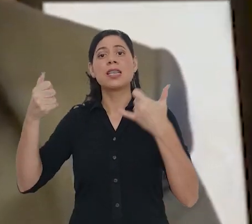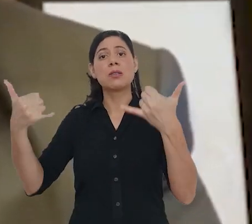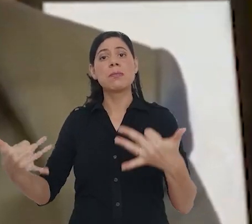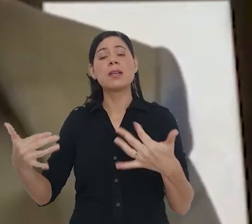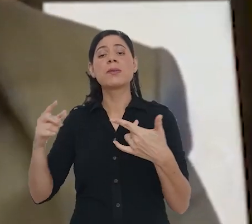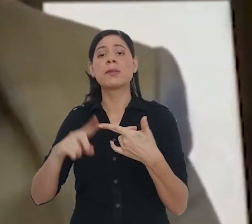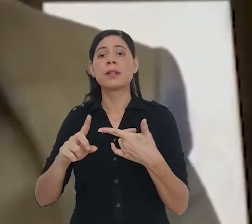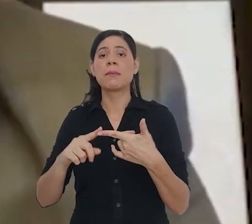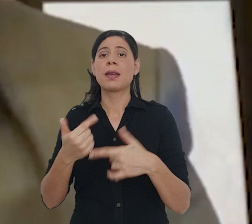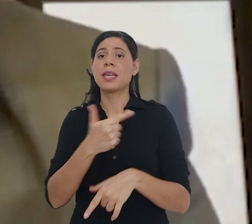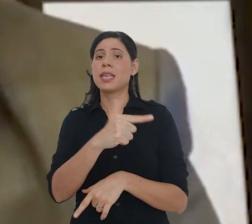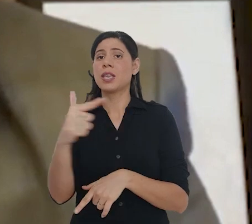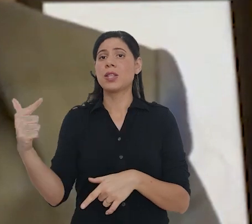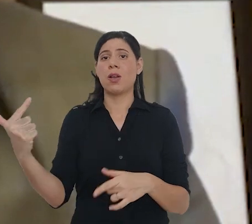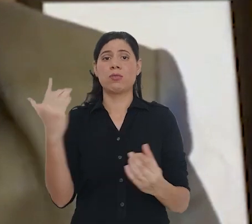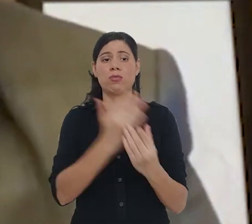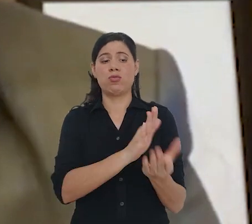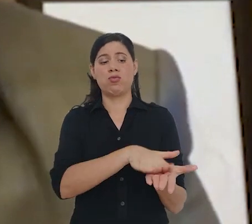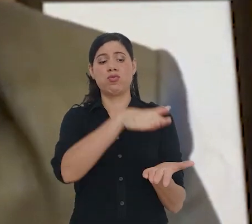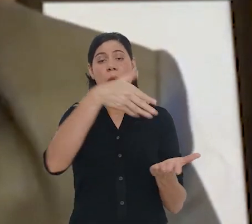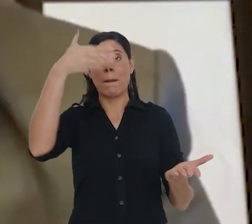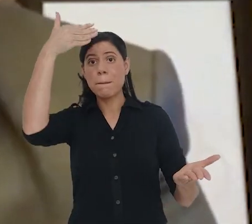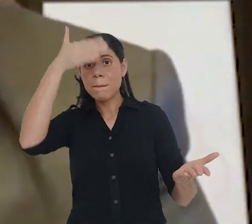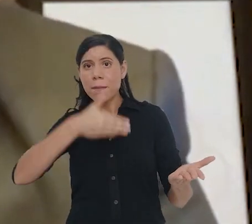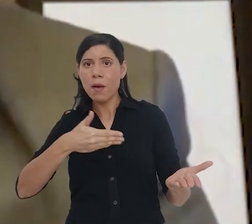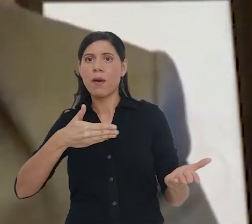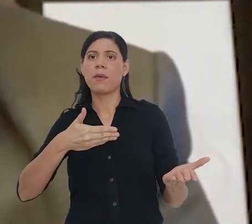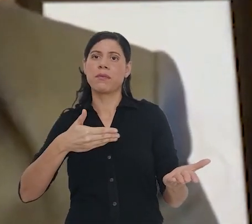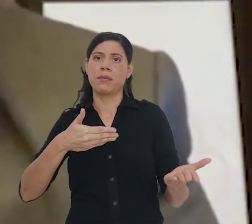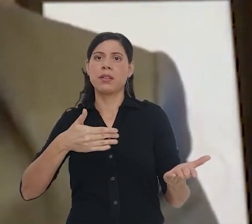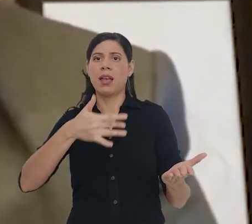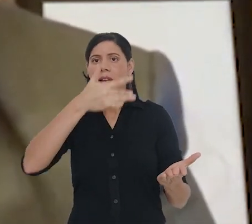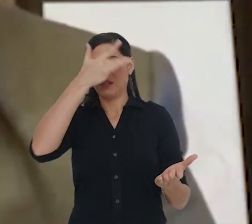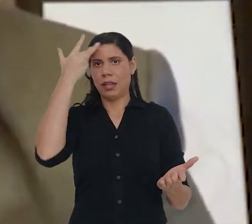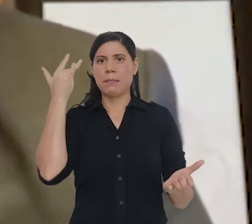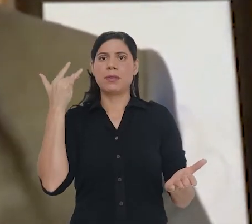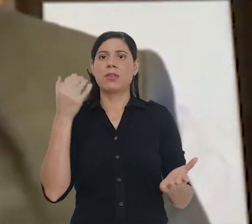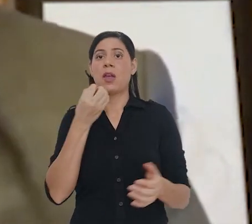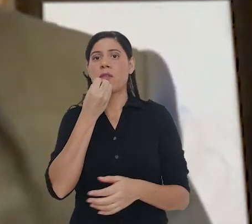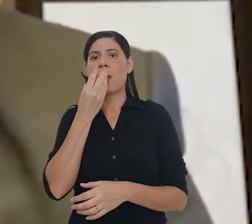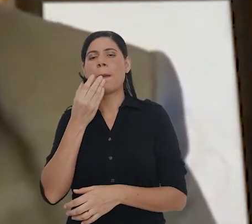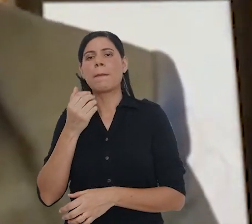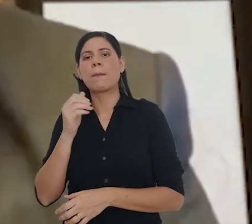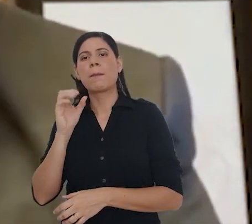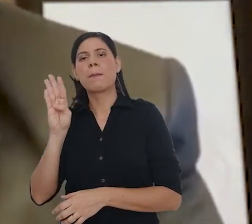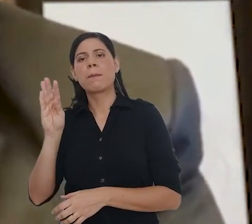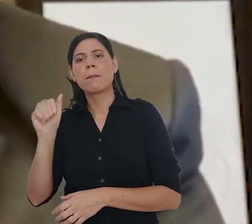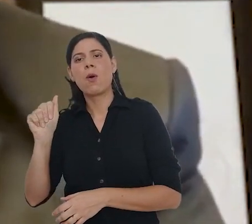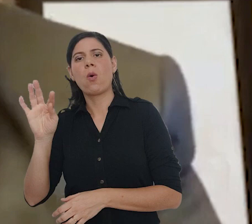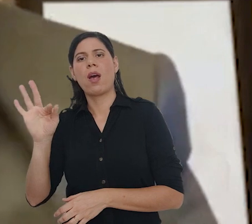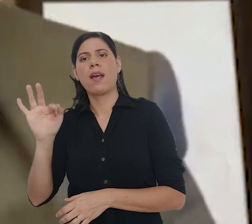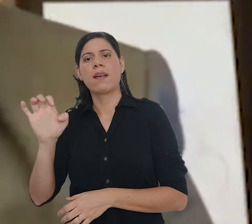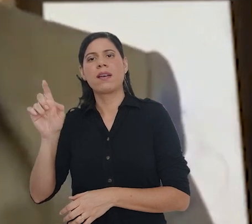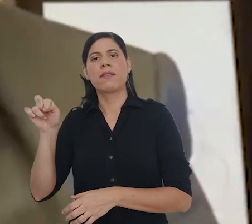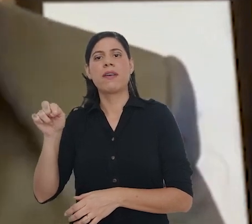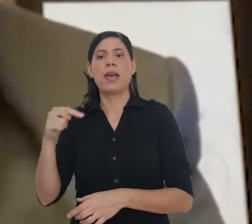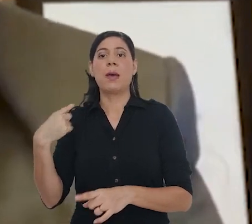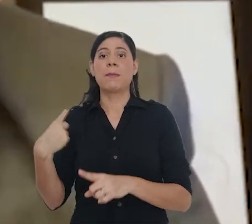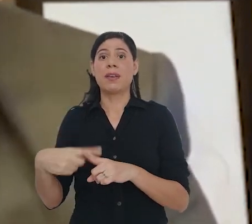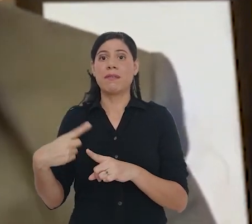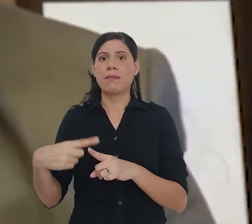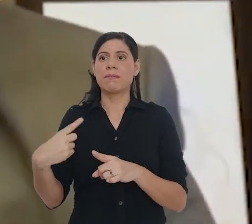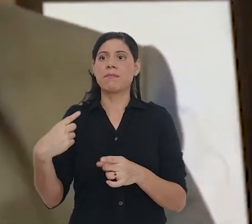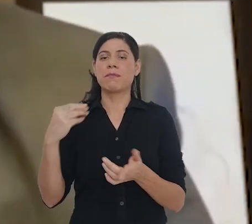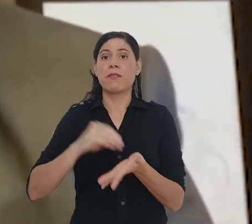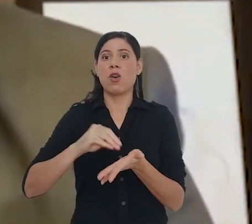Belo também ressaltou que não há nos autos provas suficientes de que o apelante agiu de boa fé, pois ficou sem pagar as